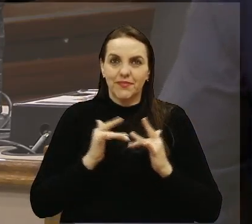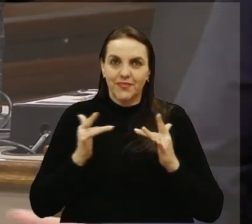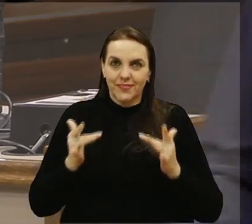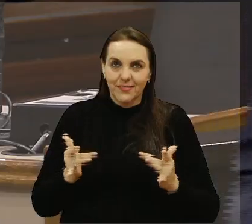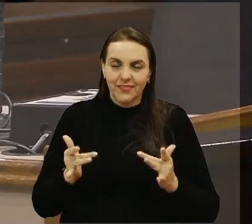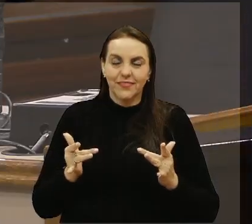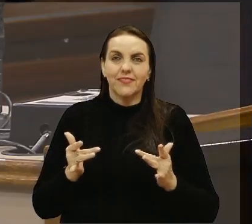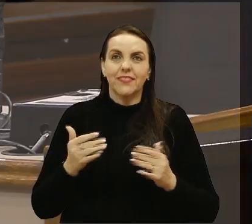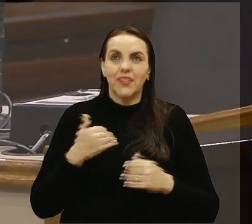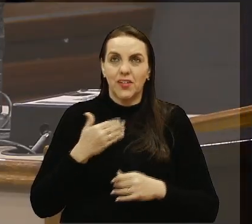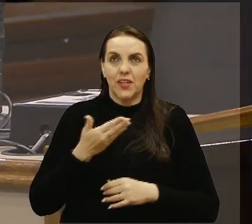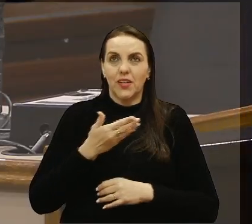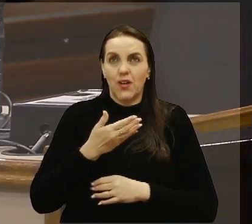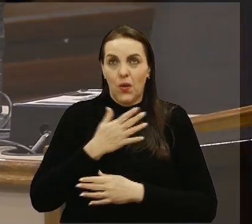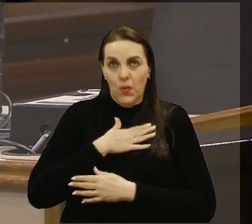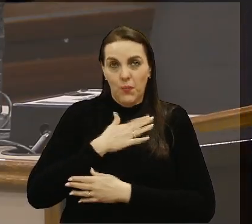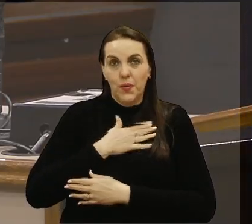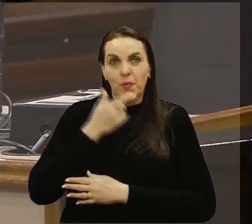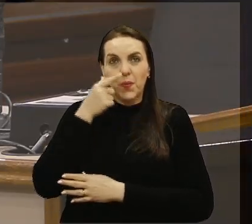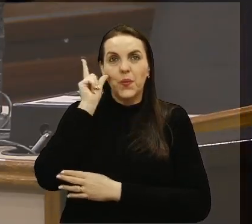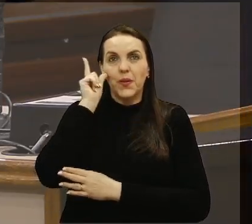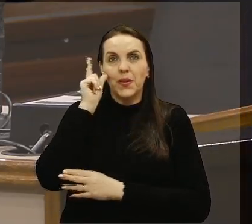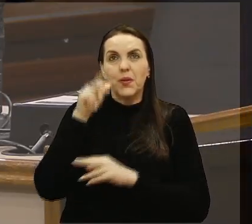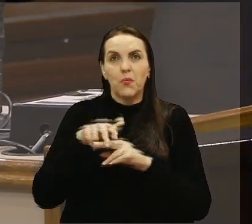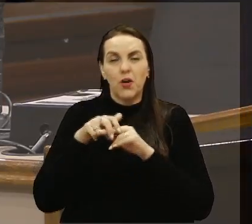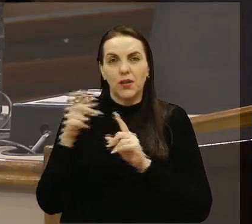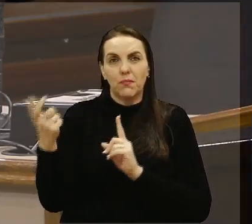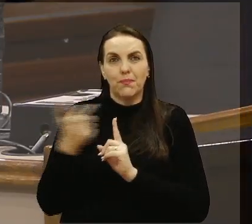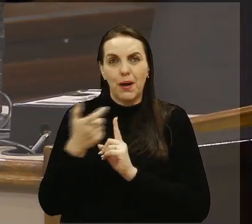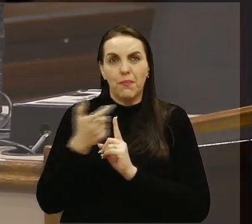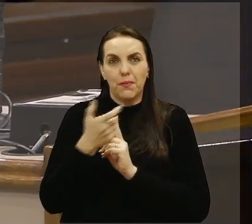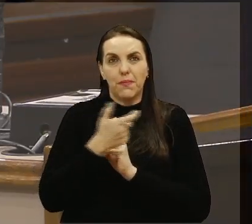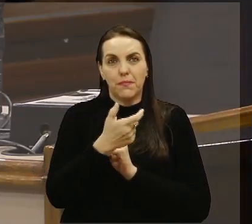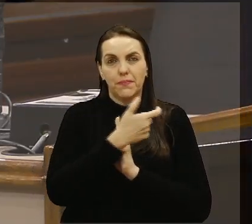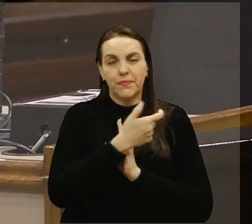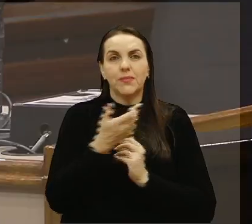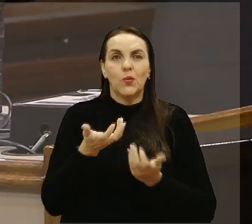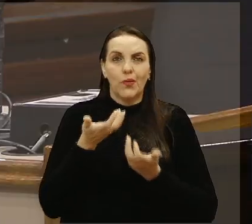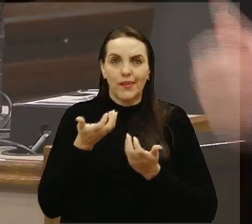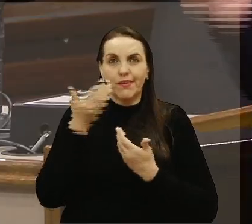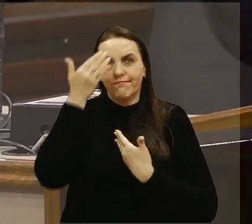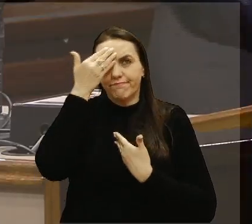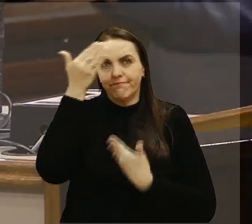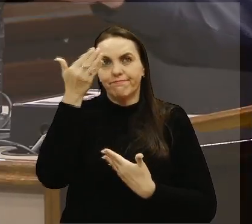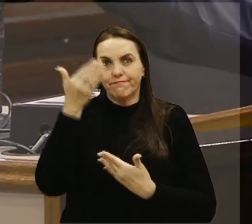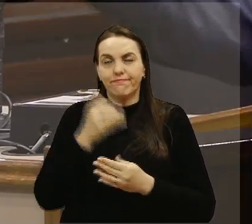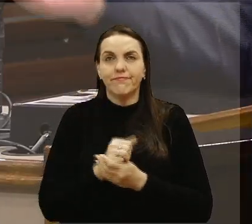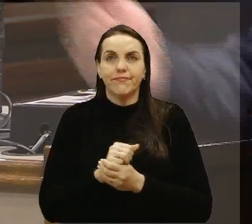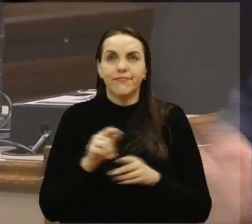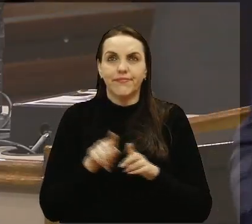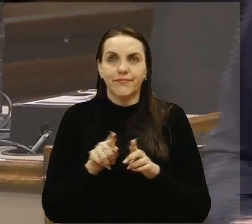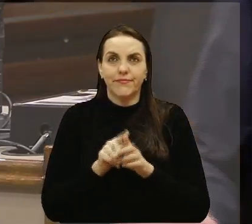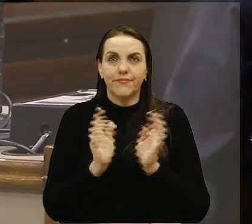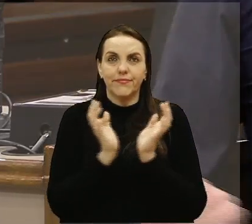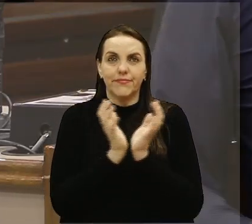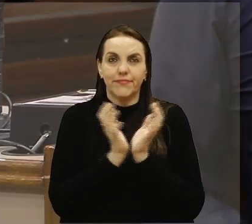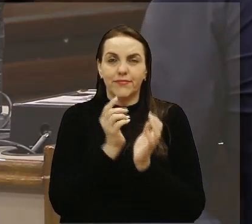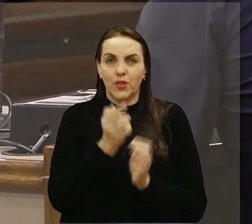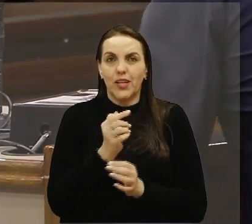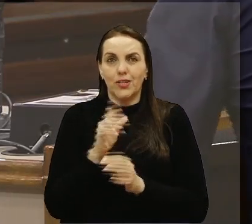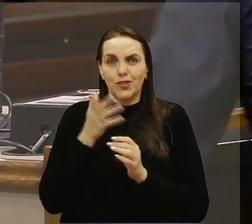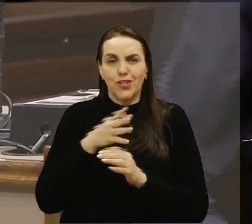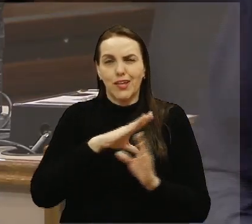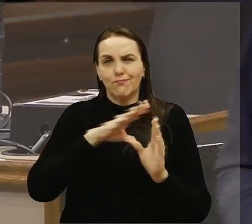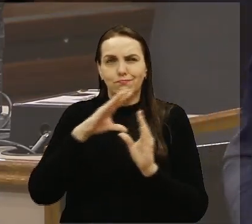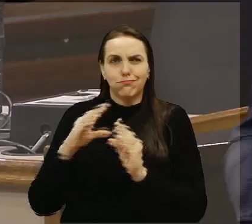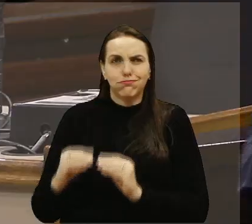solidarizaram comigo no dia de ontem, por causa dos ataques, né, que eu tive. Então, quero agradecer, inclusive, o colega que era tarde da noite quando me